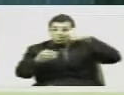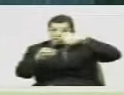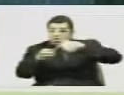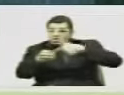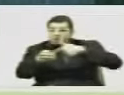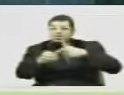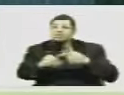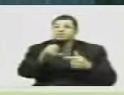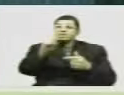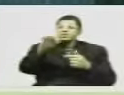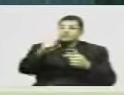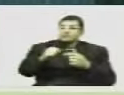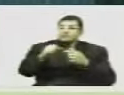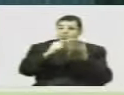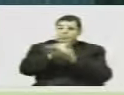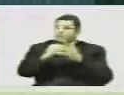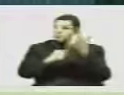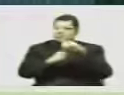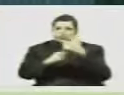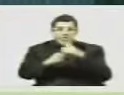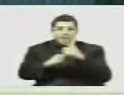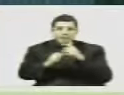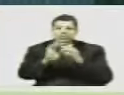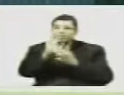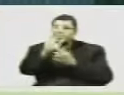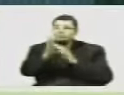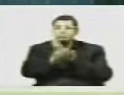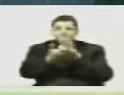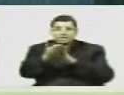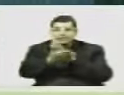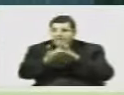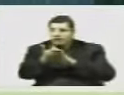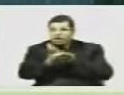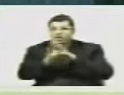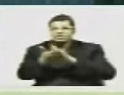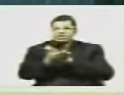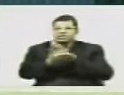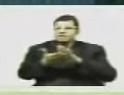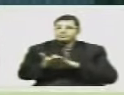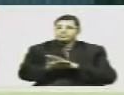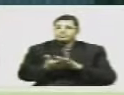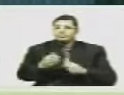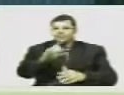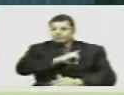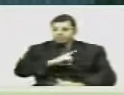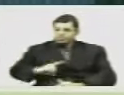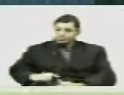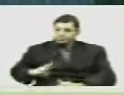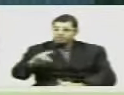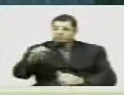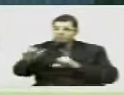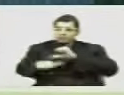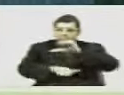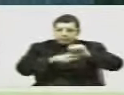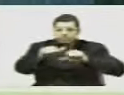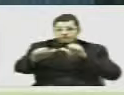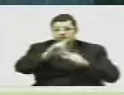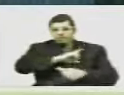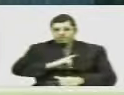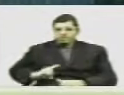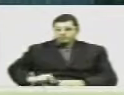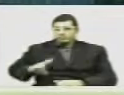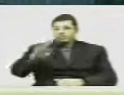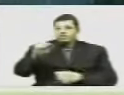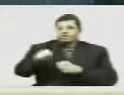cesta básica, não dá nenhum sinal de medidas de austeridade, deputado Marco Rota. Pelo contrário, deputada